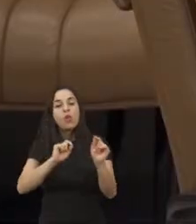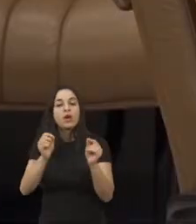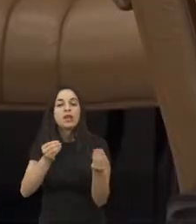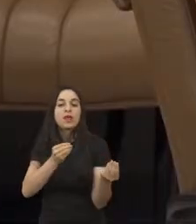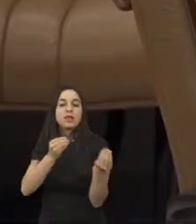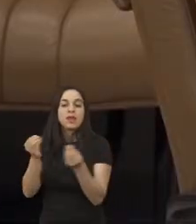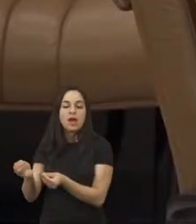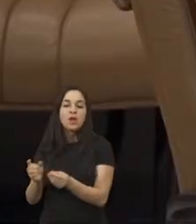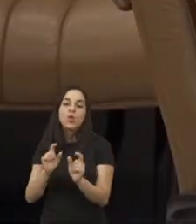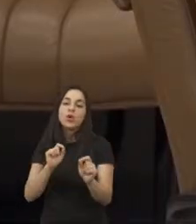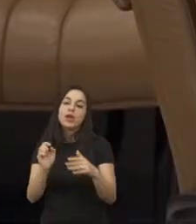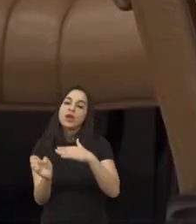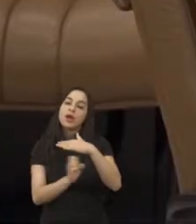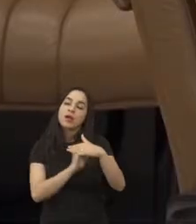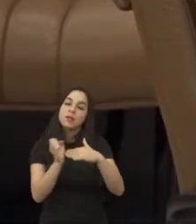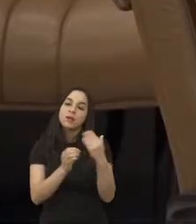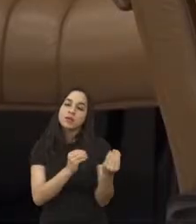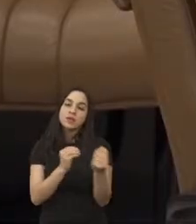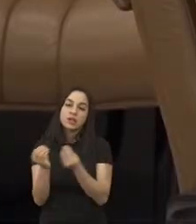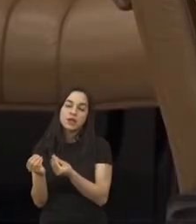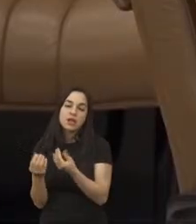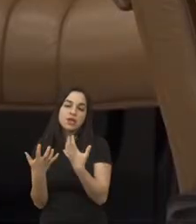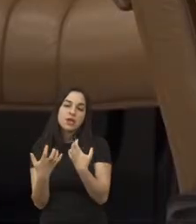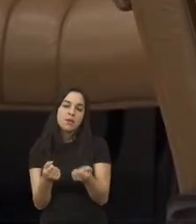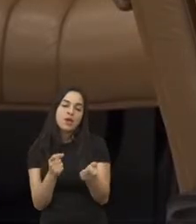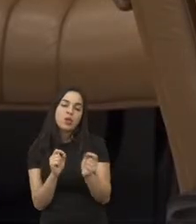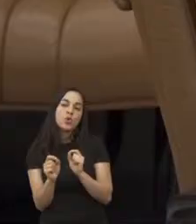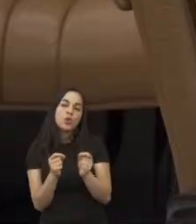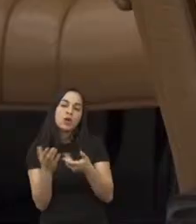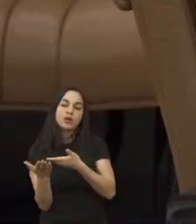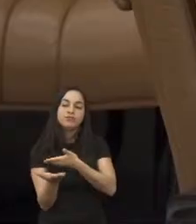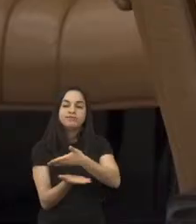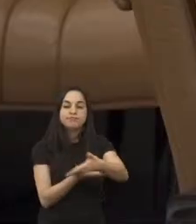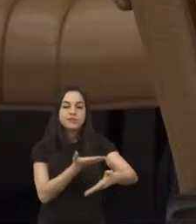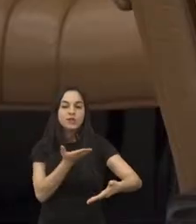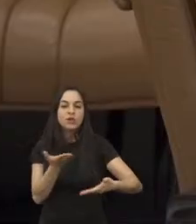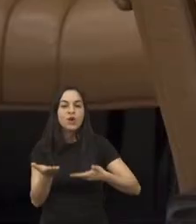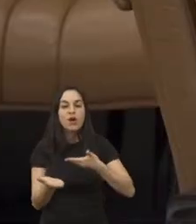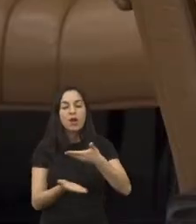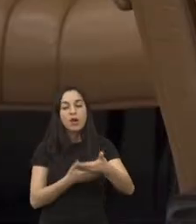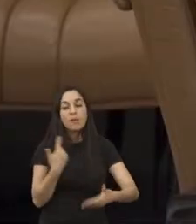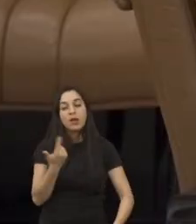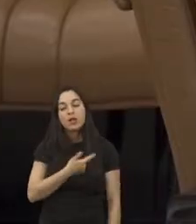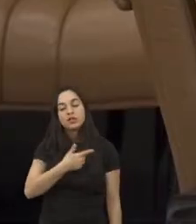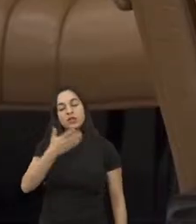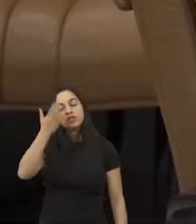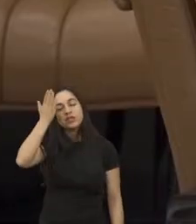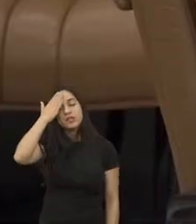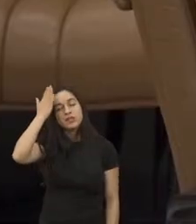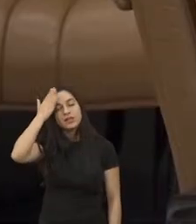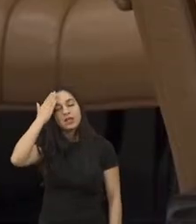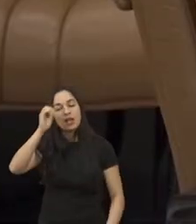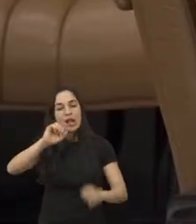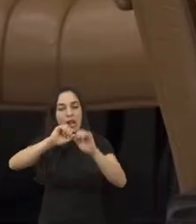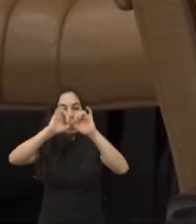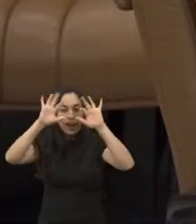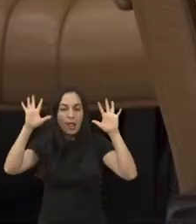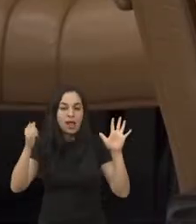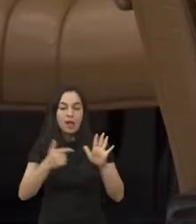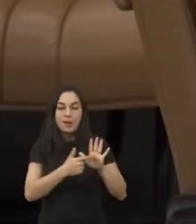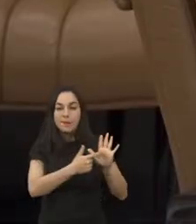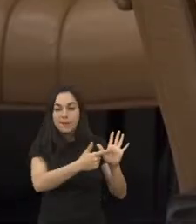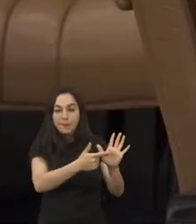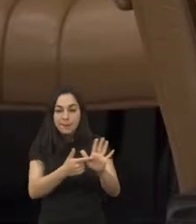os privados que estão doando estão recebendo de contrapartida, para que a gente garanta a transparência, garanta que esse procedimento